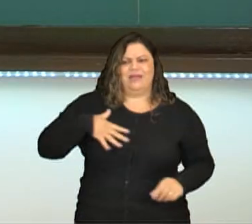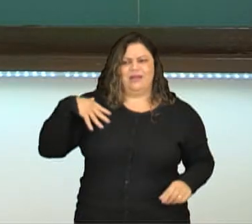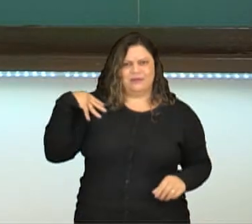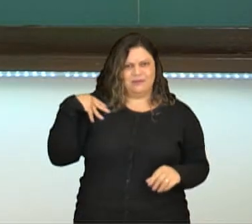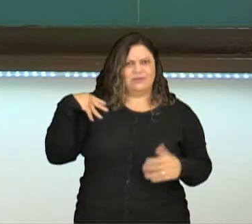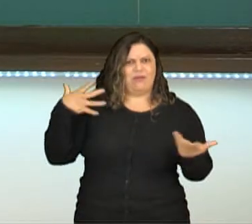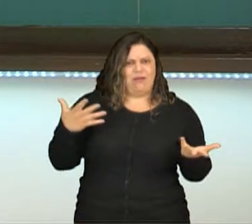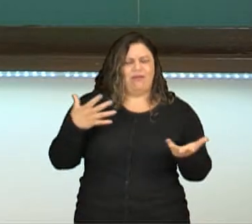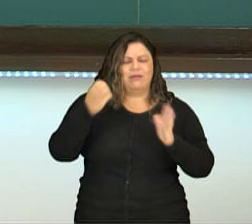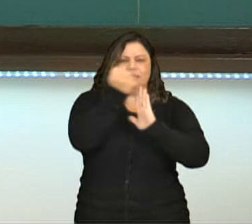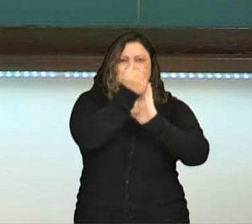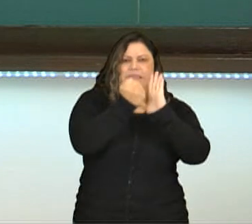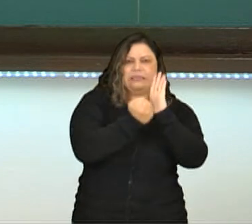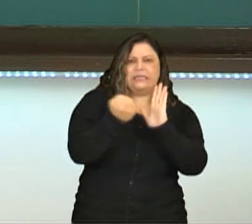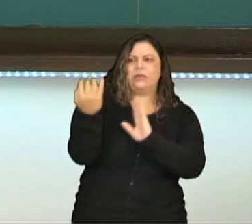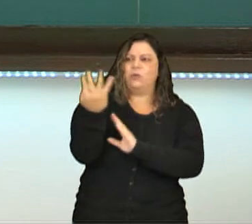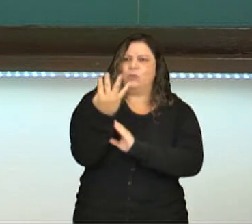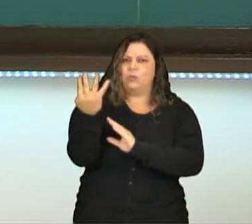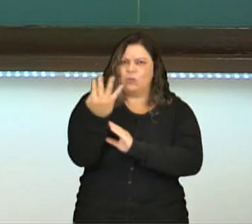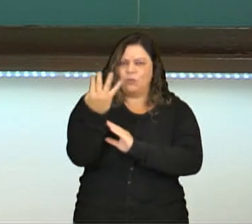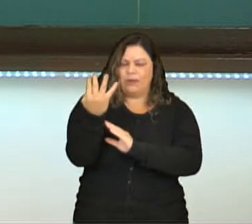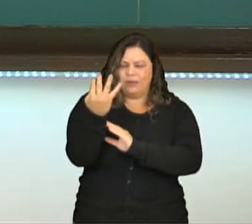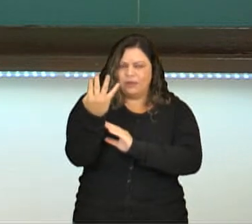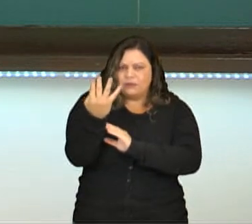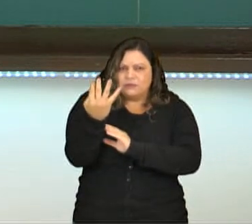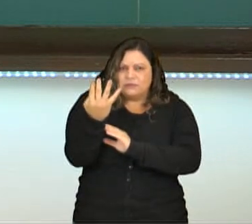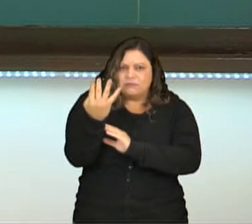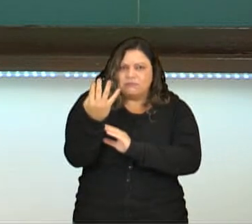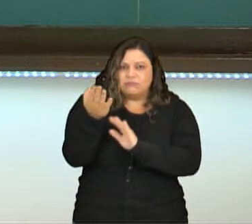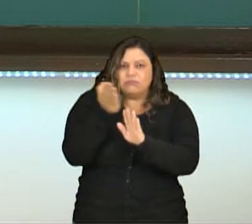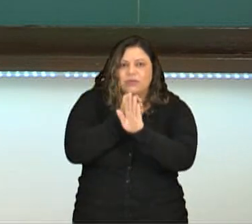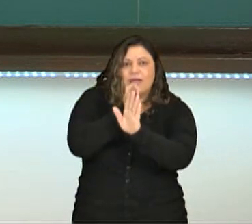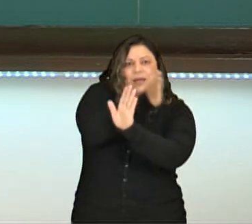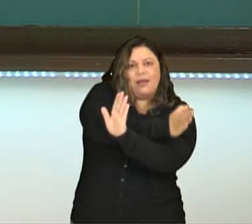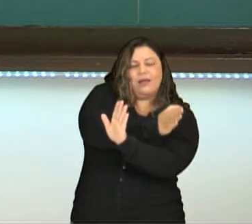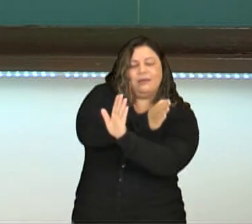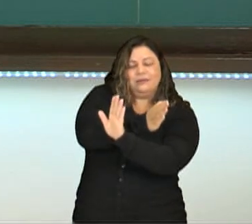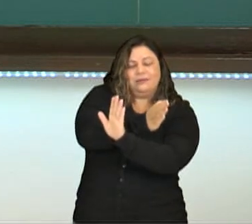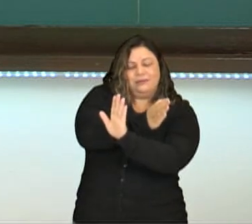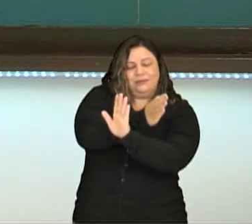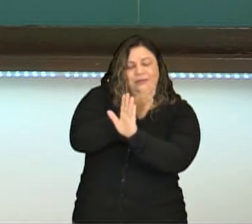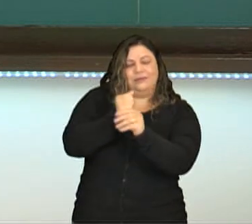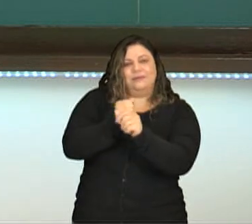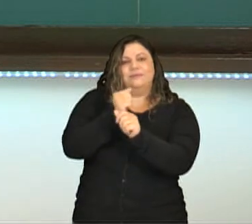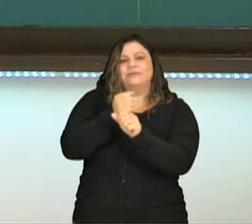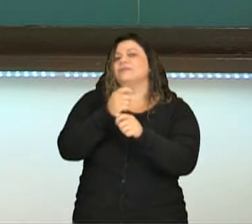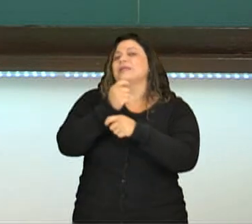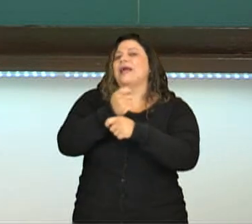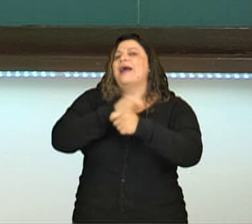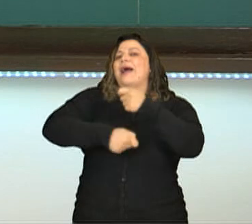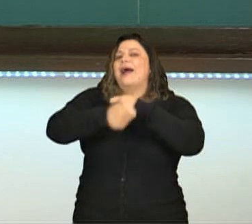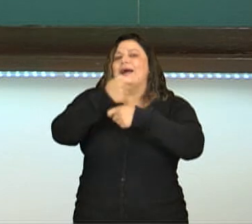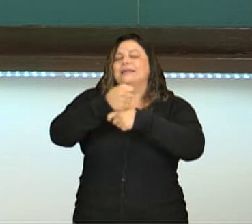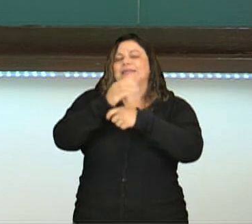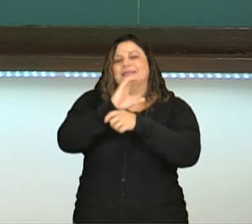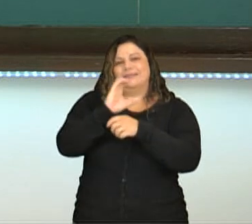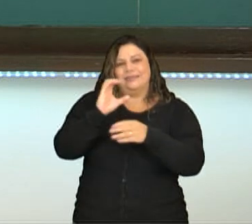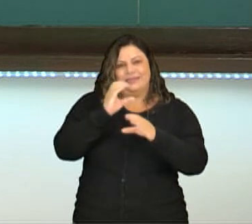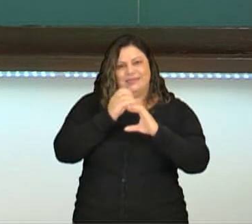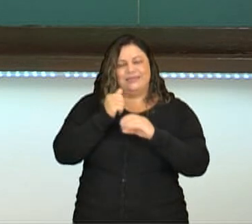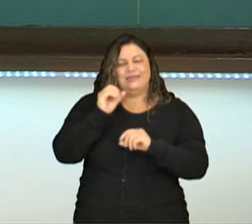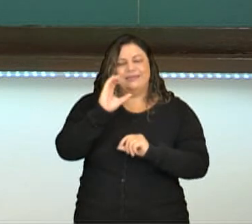no século IV a.C.? Sim, o Aristóteles foi meio que deixado de lado, vamos dizer assim. Simplificando a